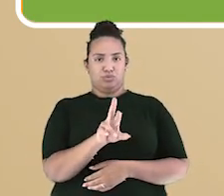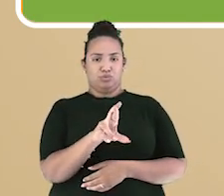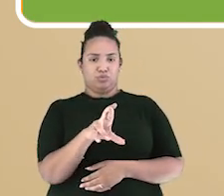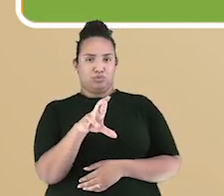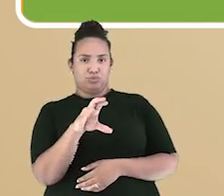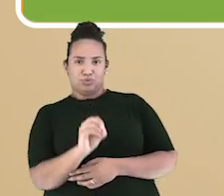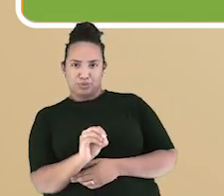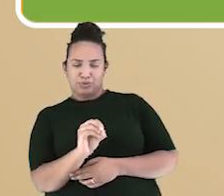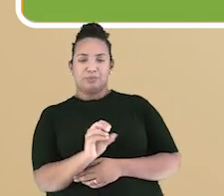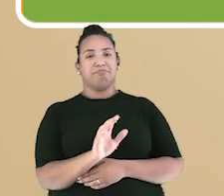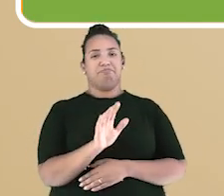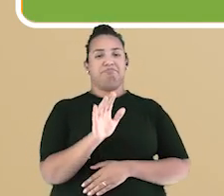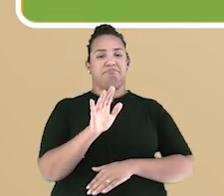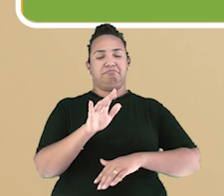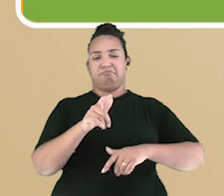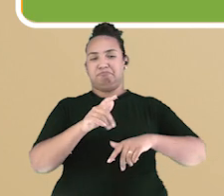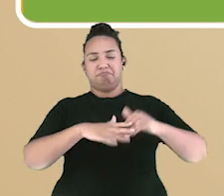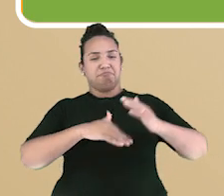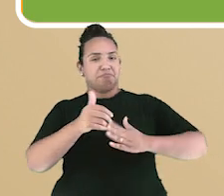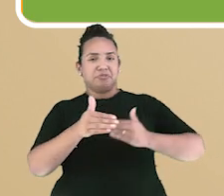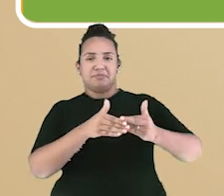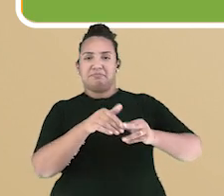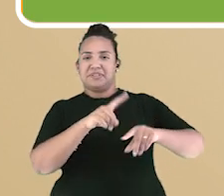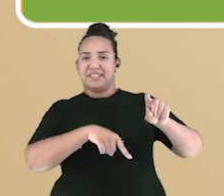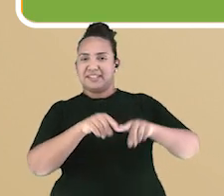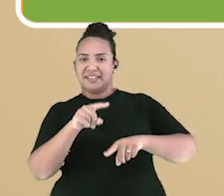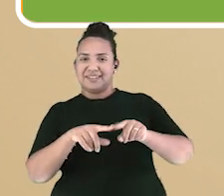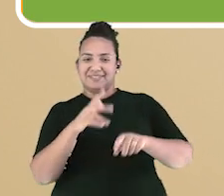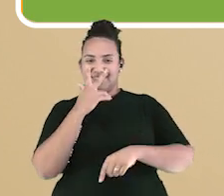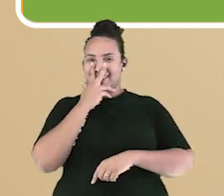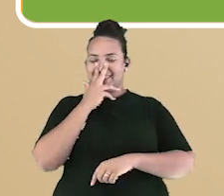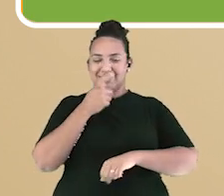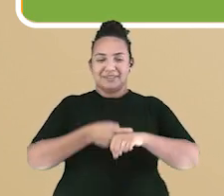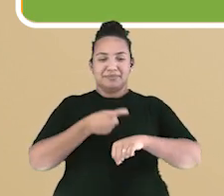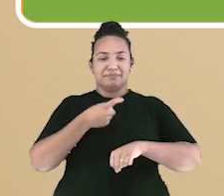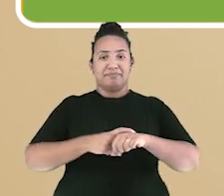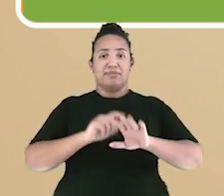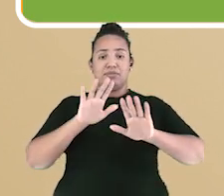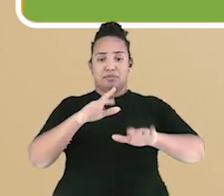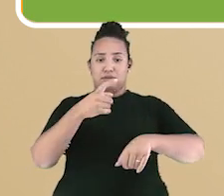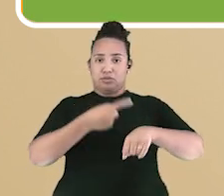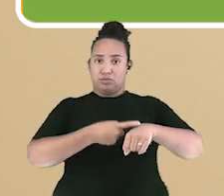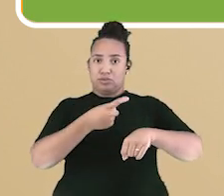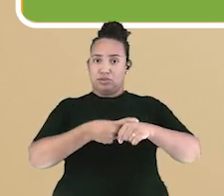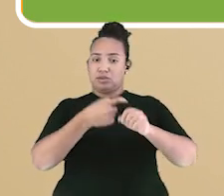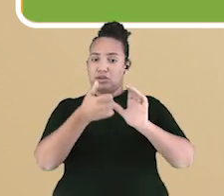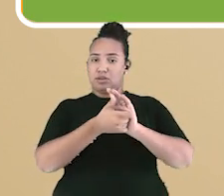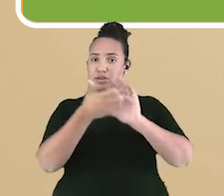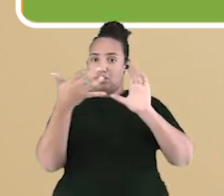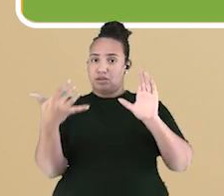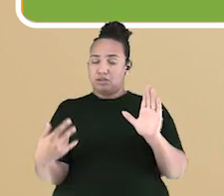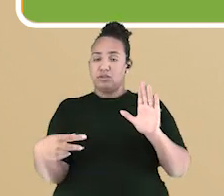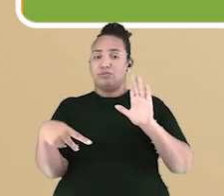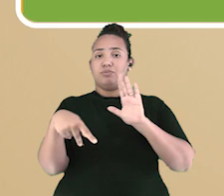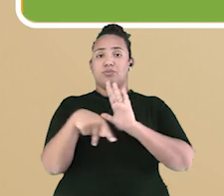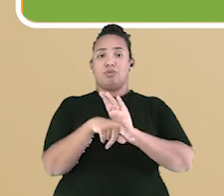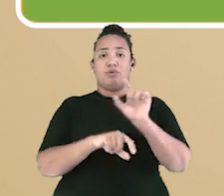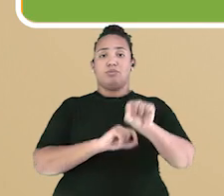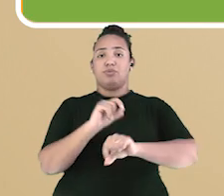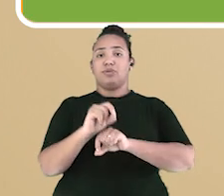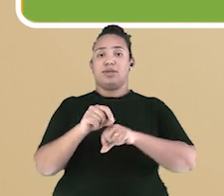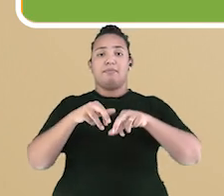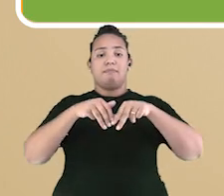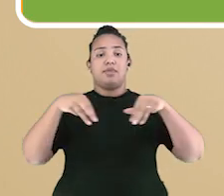qualquer material que consideramos resistente, a verdade é que a dureza é uma propriedade física da matéria, característica